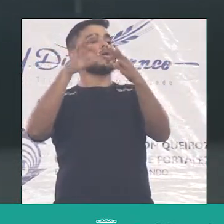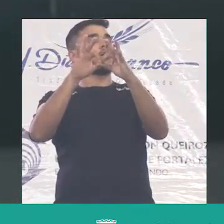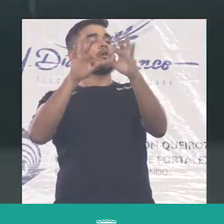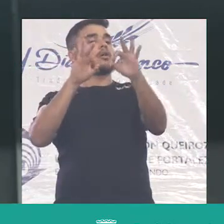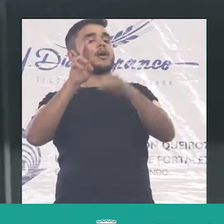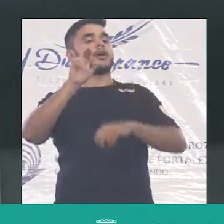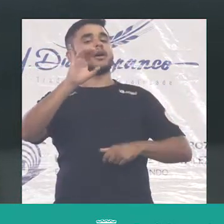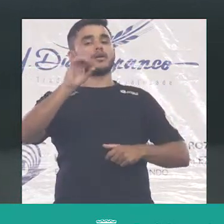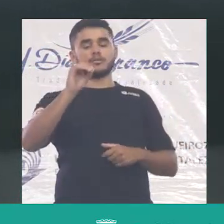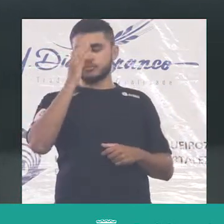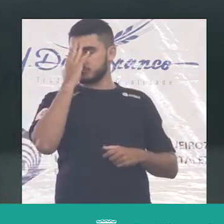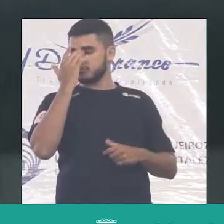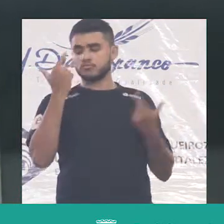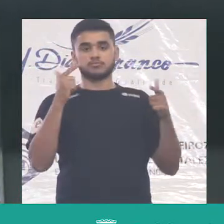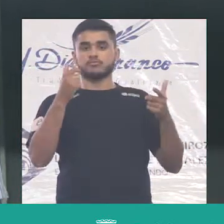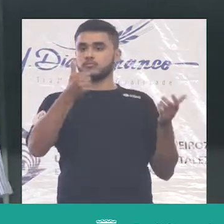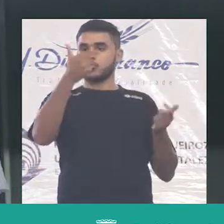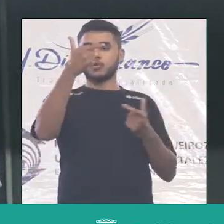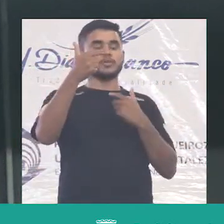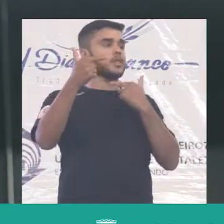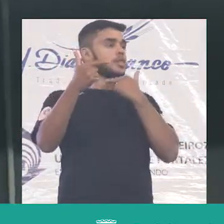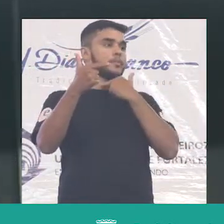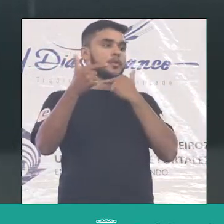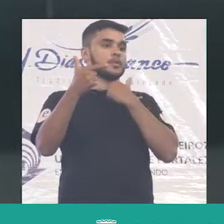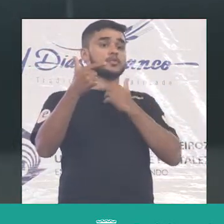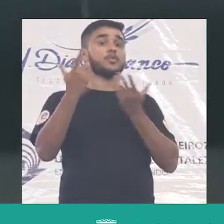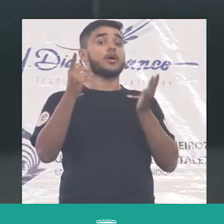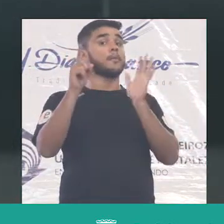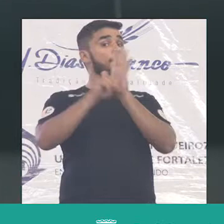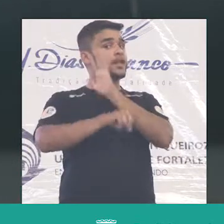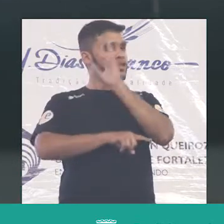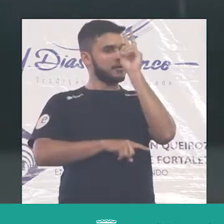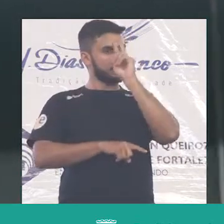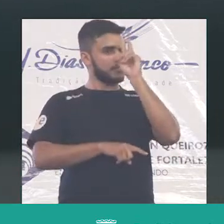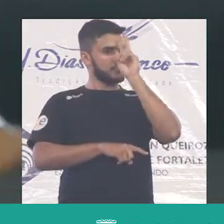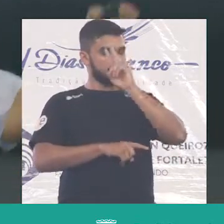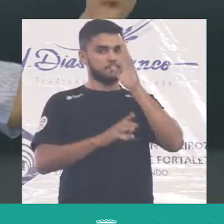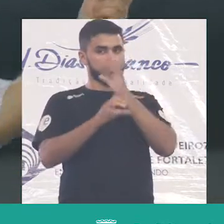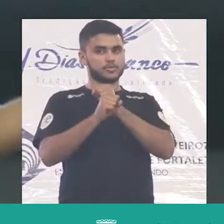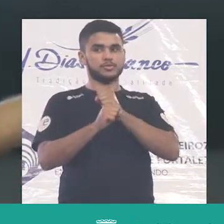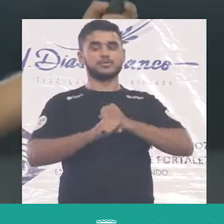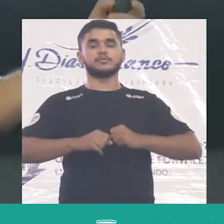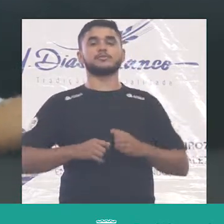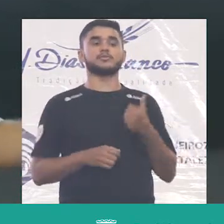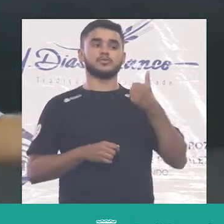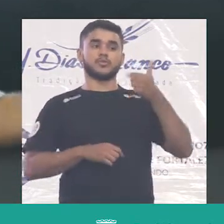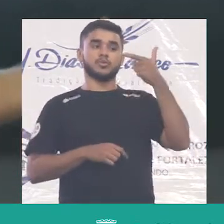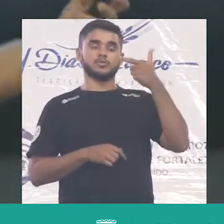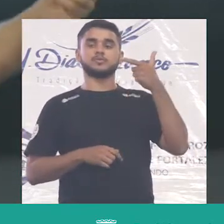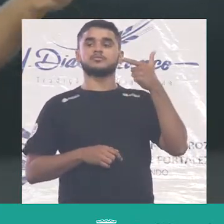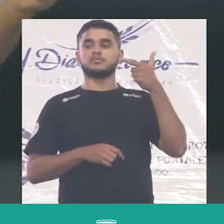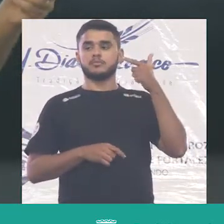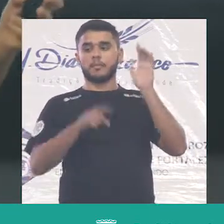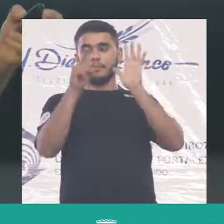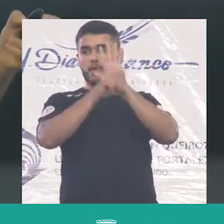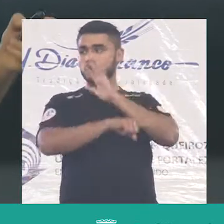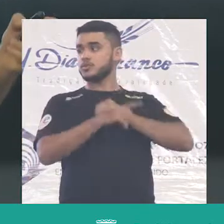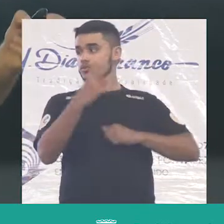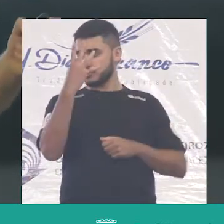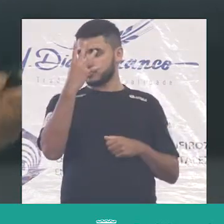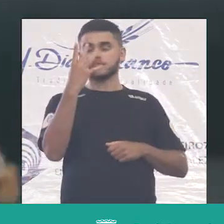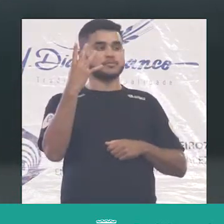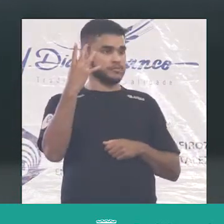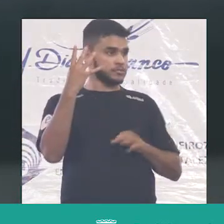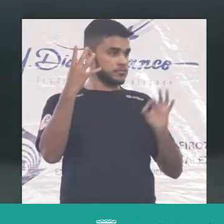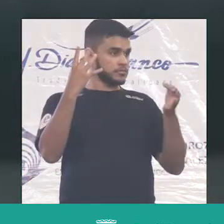lazer, eu não posso usar esse 12. Eu vou ter que usar qual informação? 12, tirando os 4 que